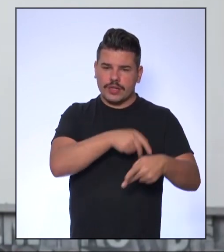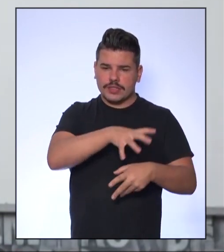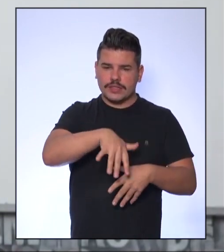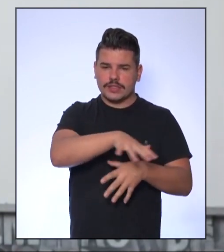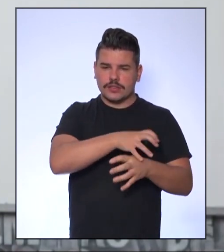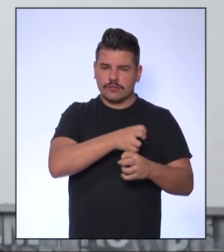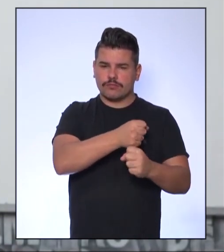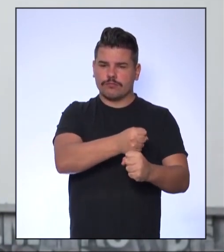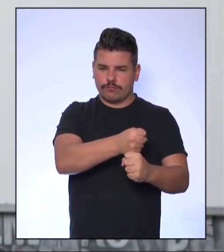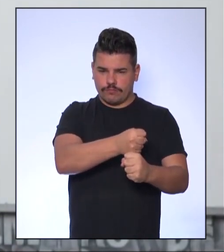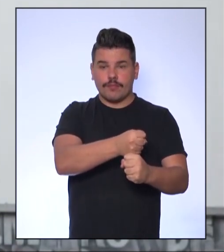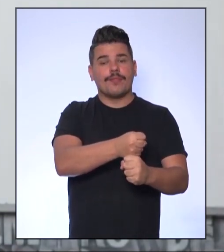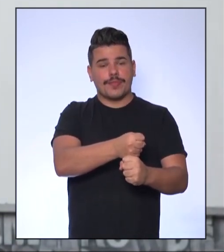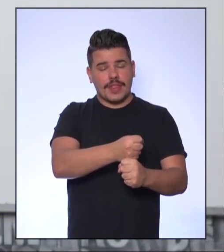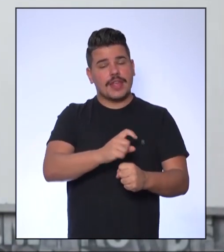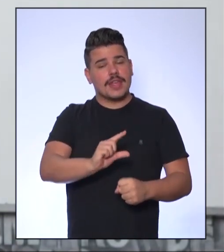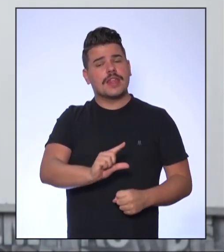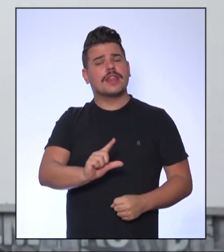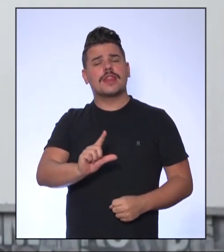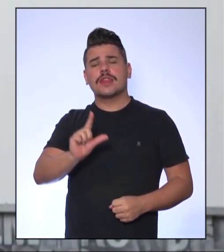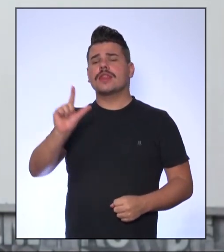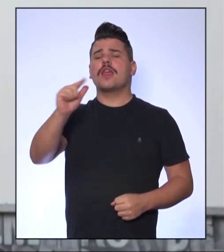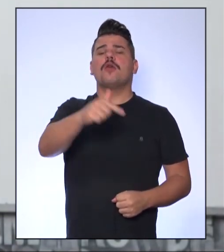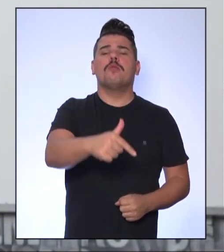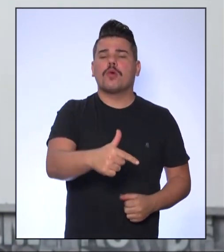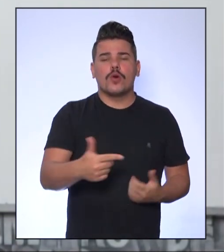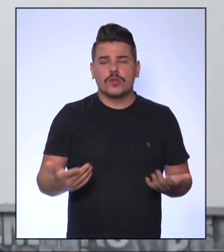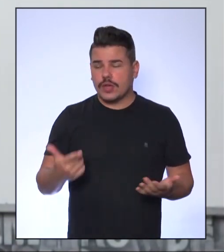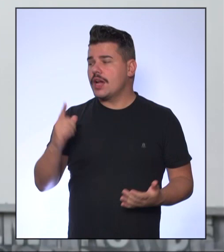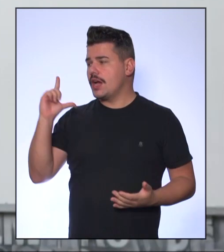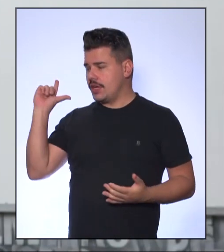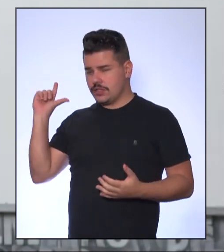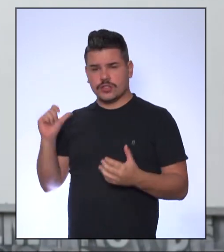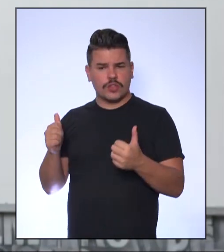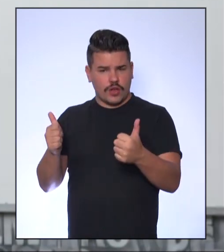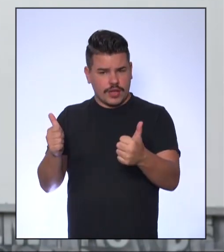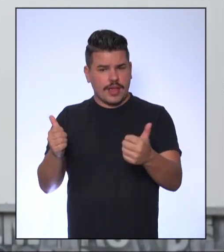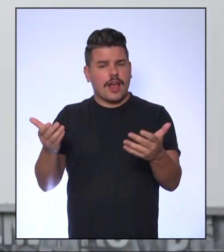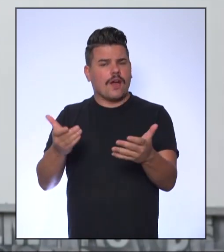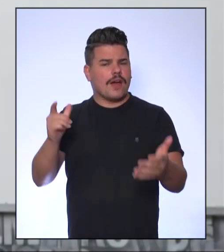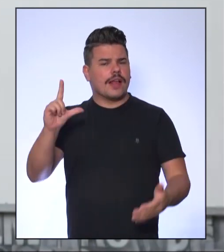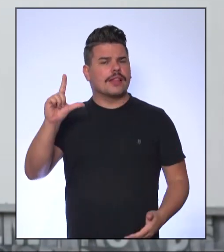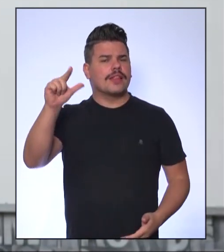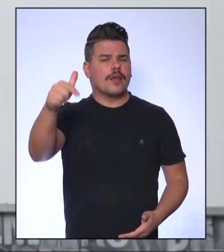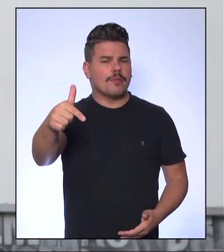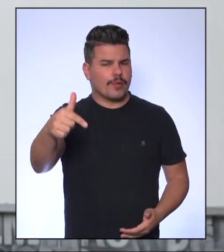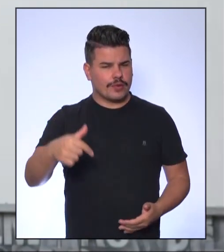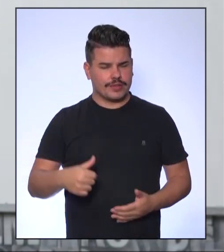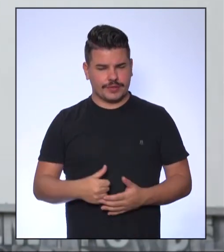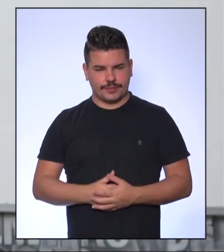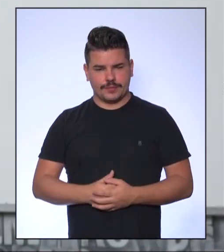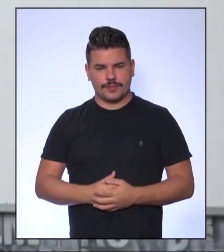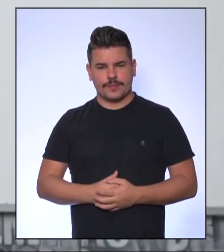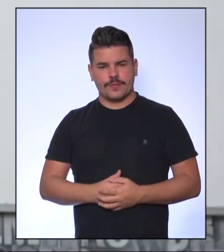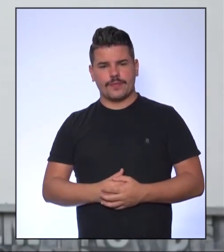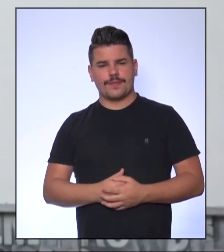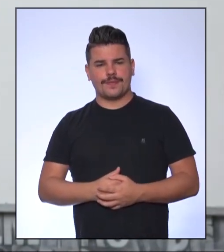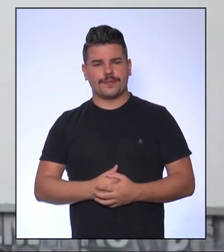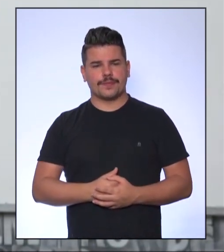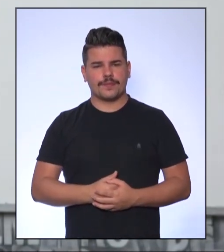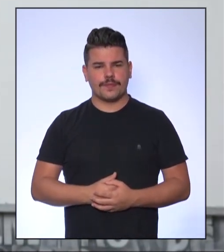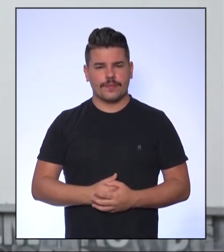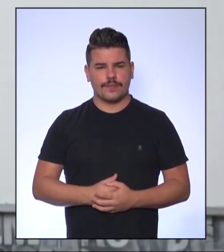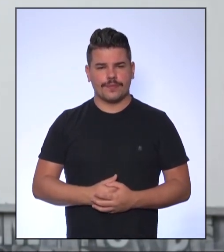Agora, vamos para o depois. O depois é interessante. Eu vou até jogar ele um pouquinho mais para lá, para não ficar muito próximo.